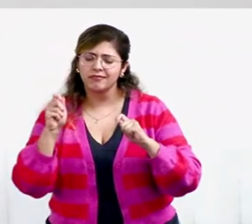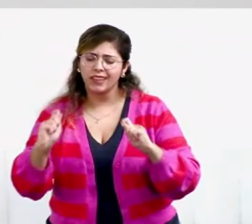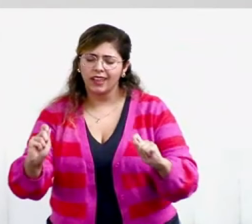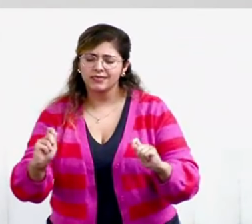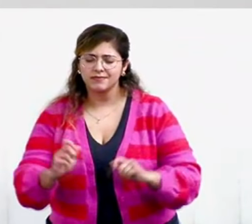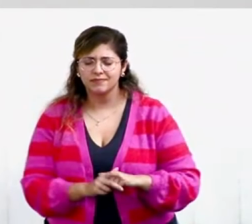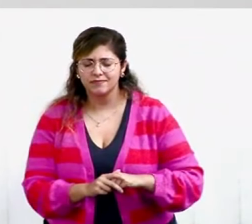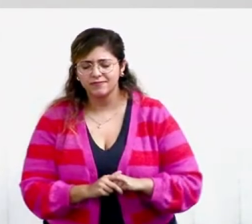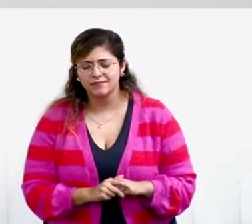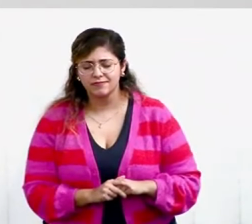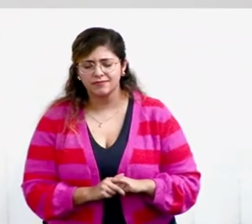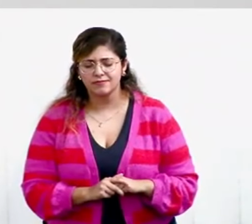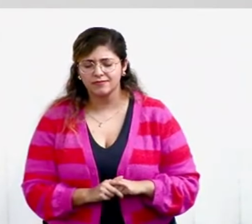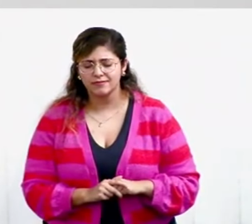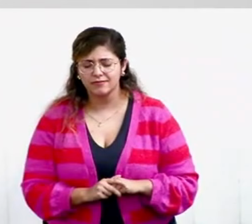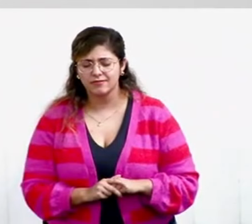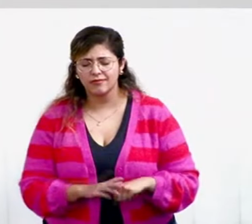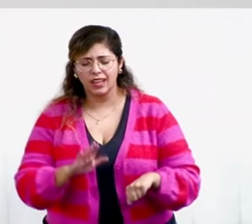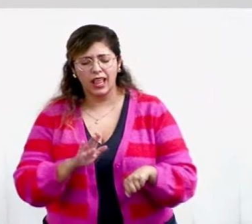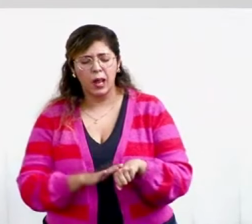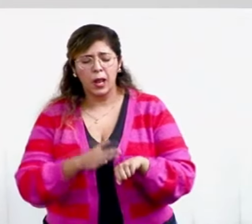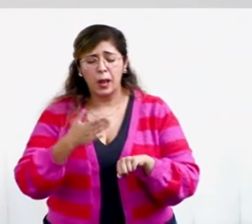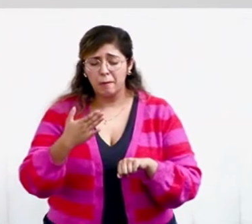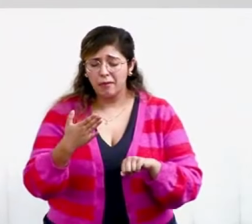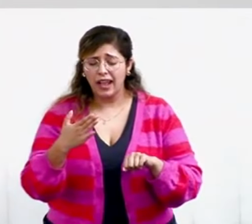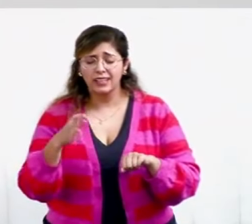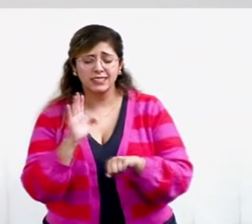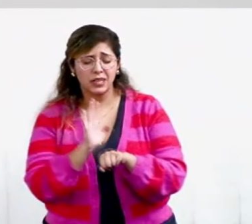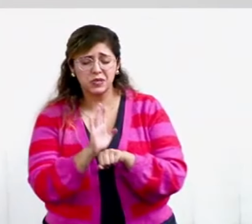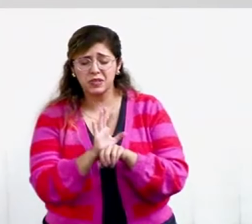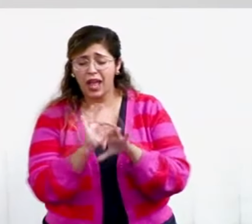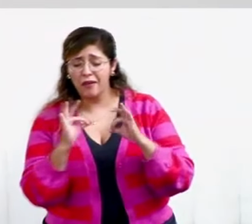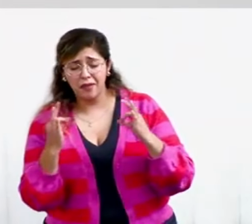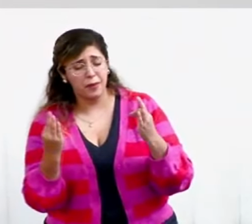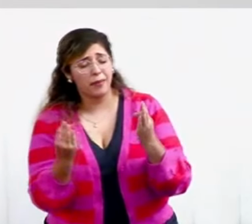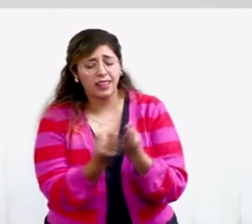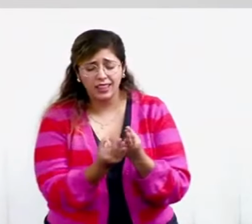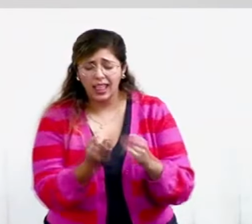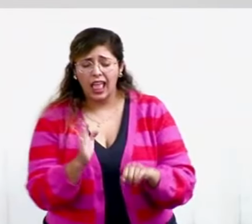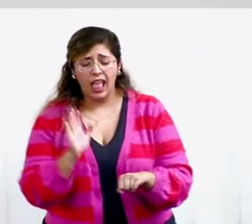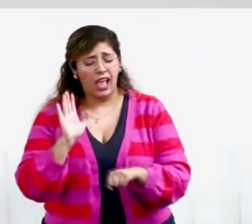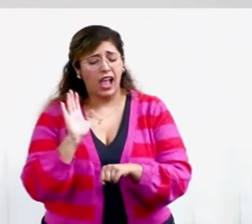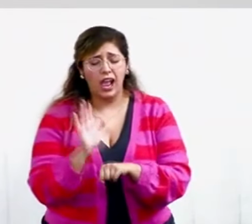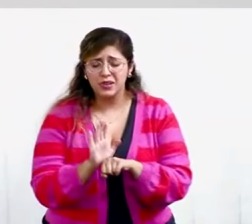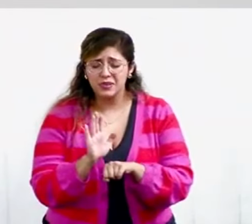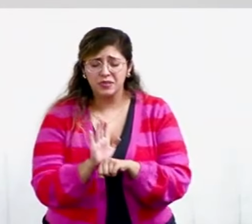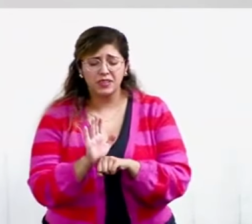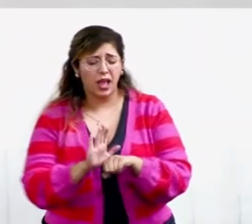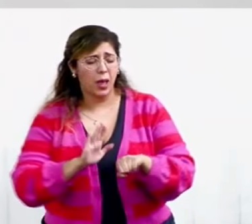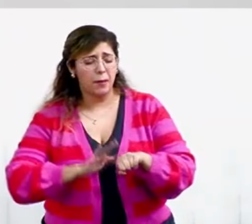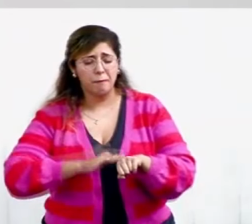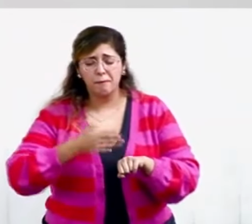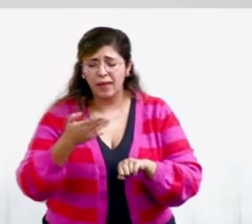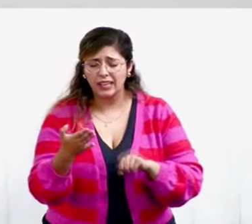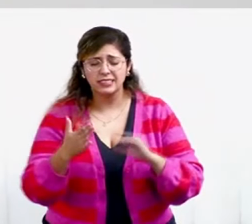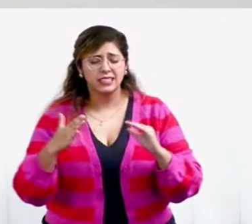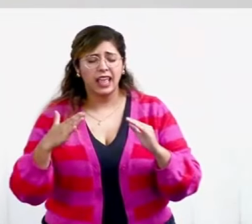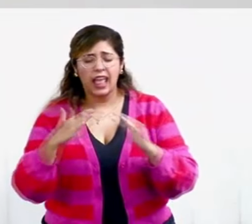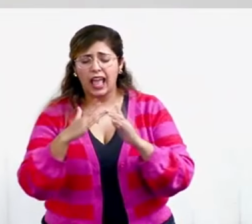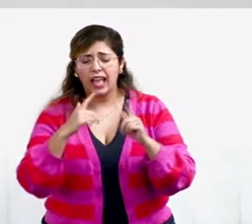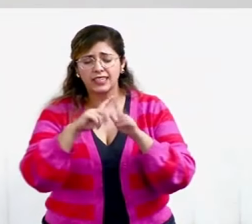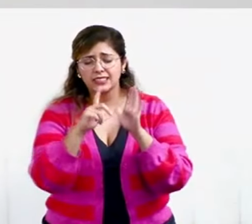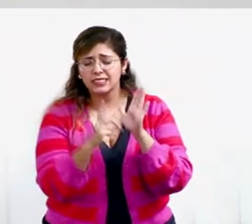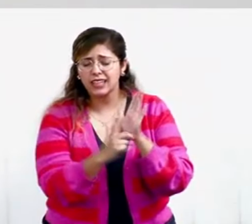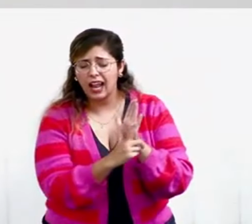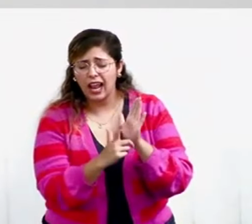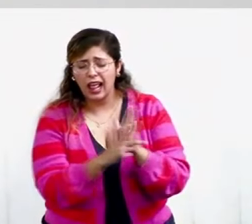minha esposa, ajuda a amar mais as minhas filhas, ajuda a amar mais a igreja de Cristo, ajuda a amar mais os perdidos, ajuda-me,